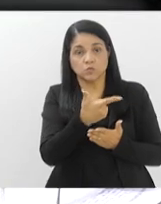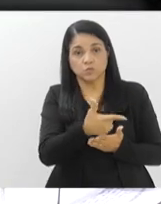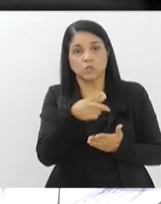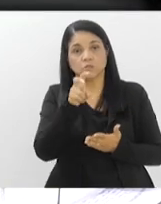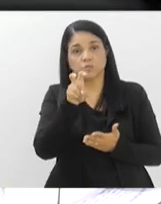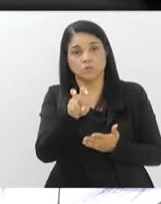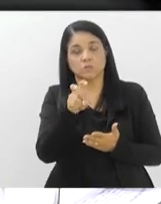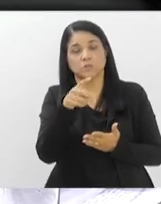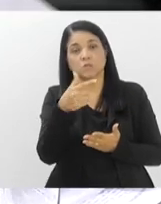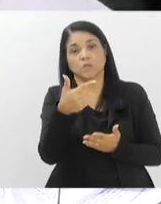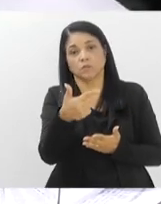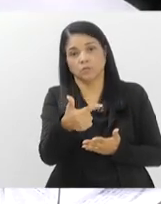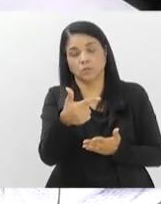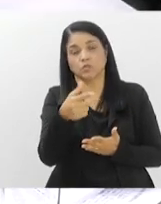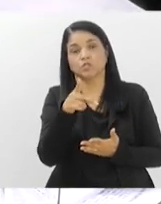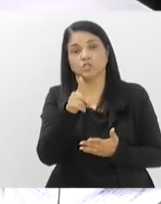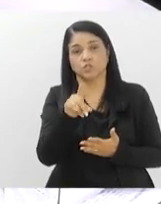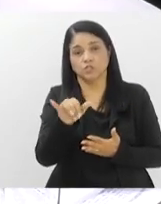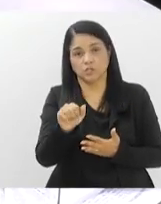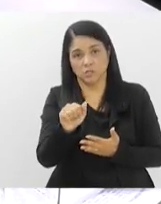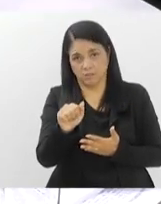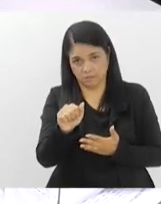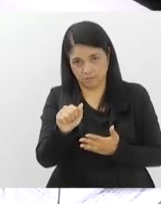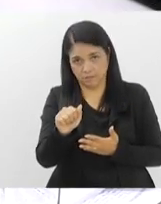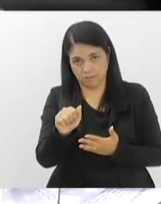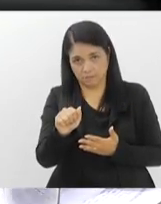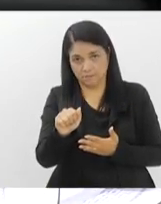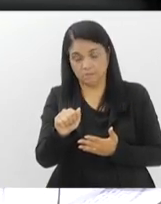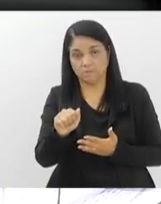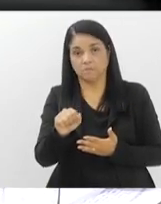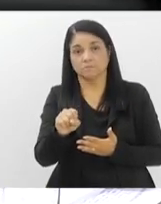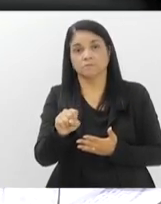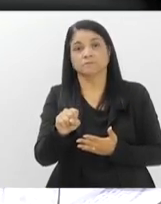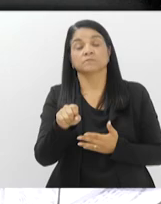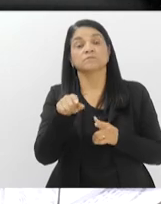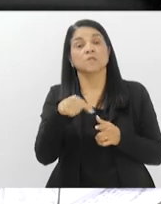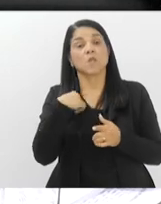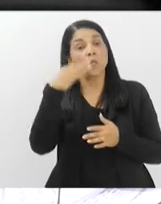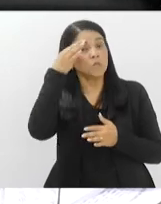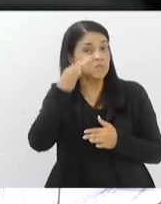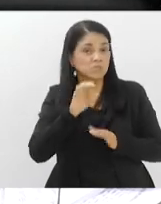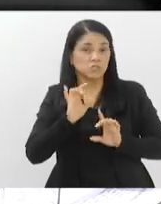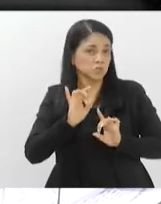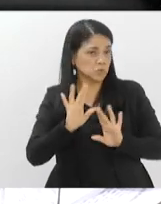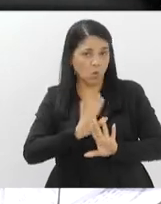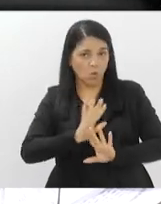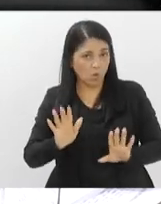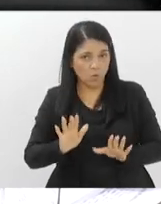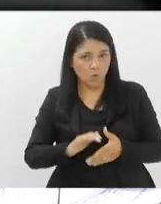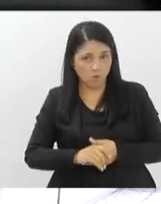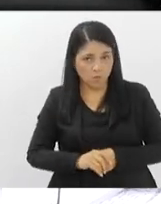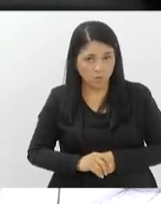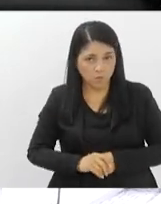252 dias úteis. Né? Então, eu entendi que era somente isso.